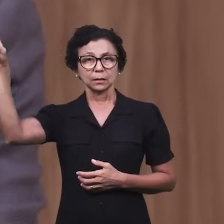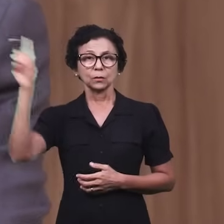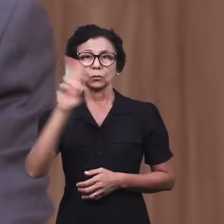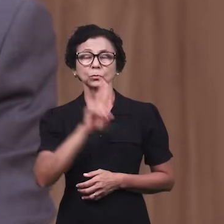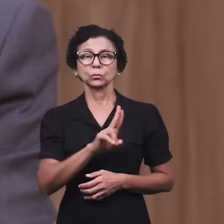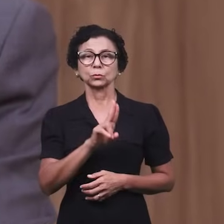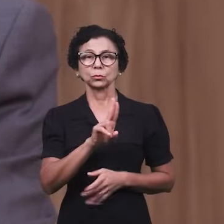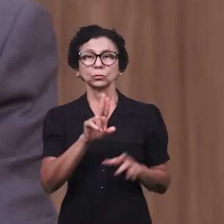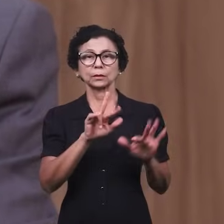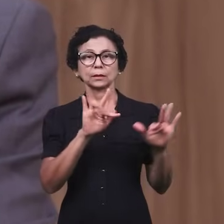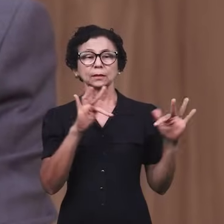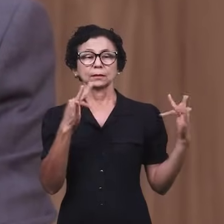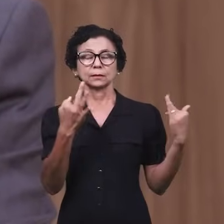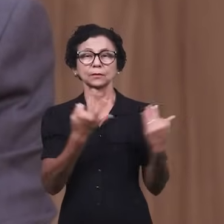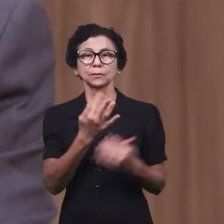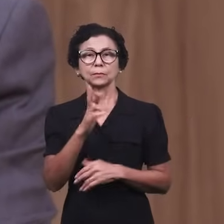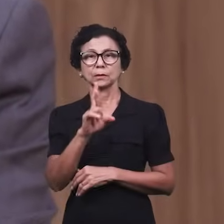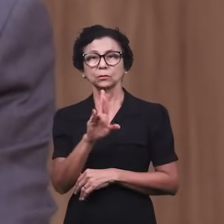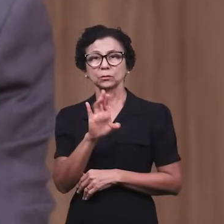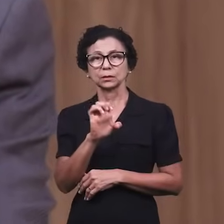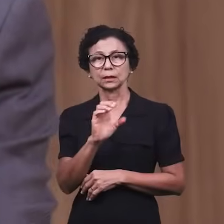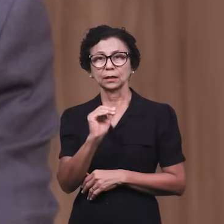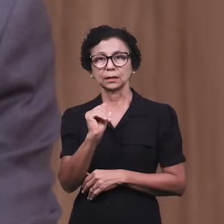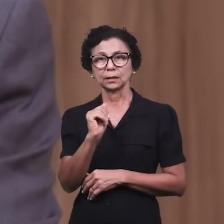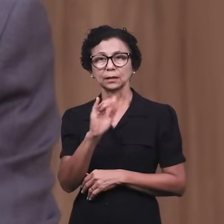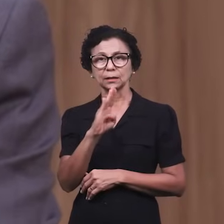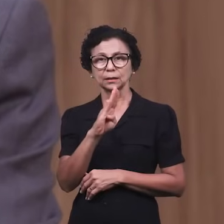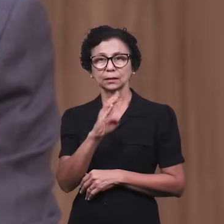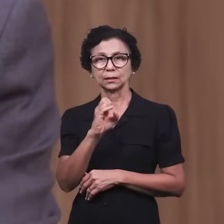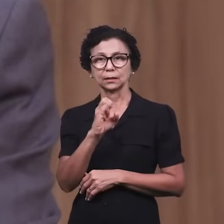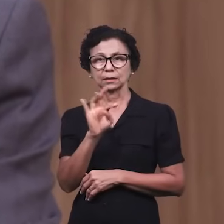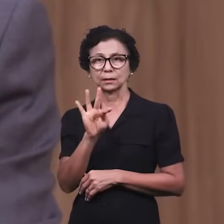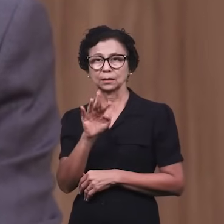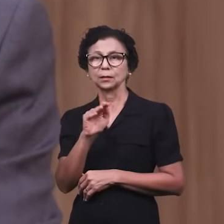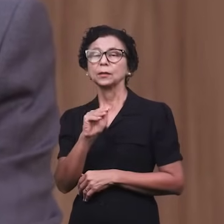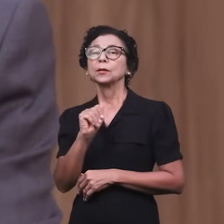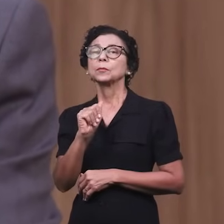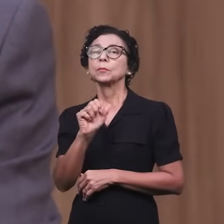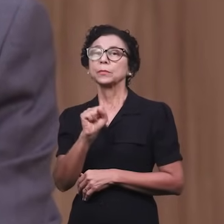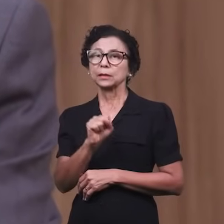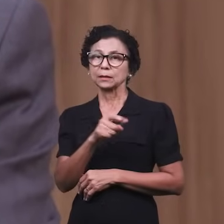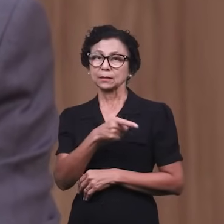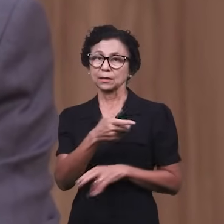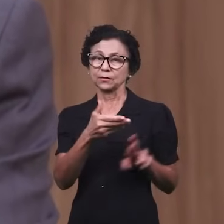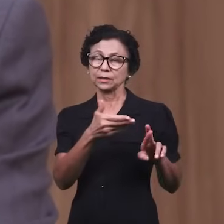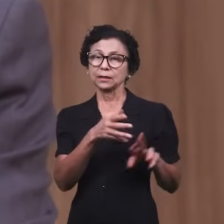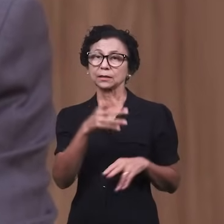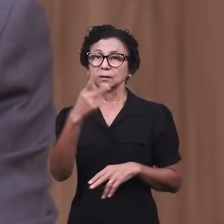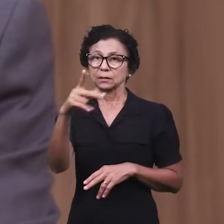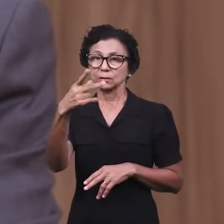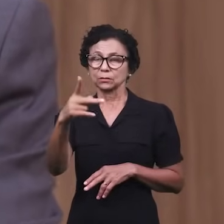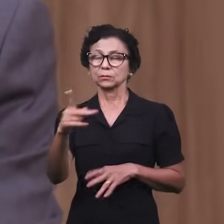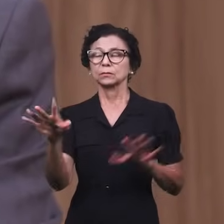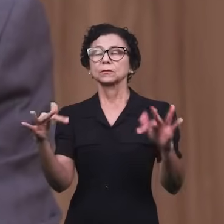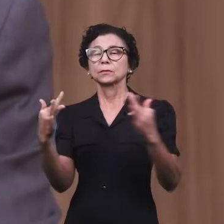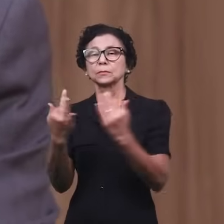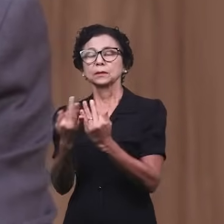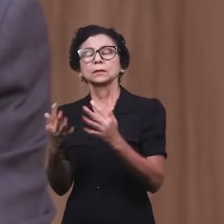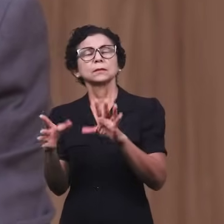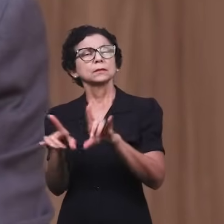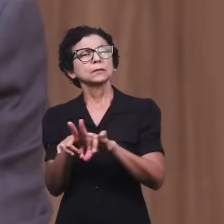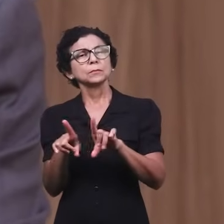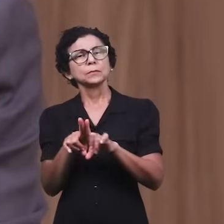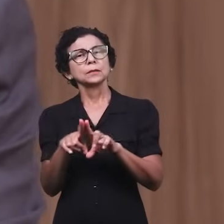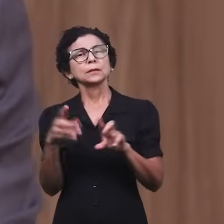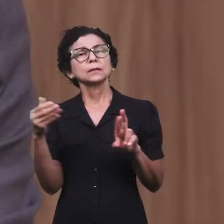usar a sua família para apontar para outras pessoas a sua família como uma referência do que uma família